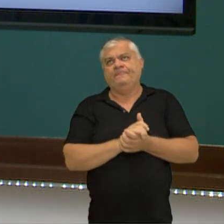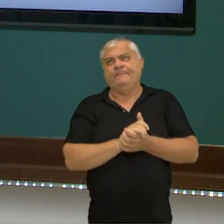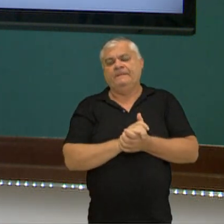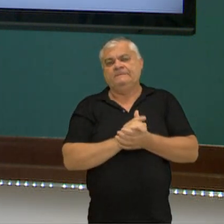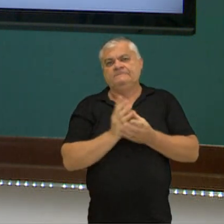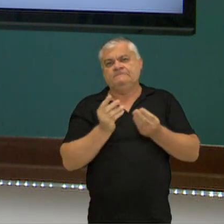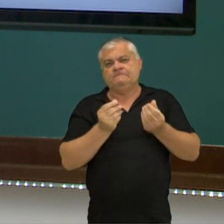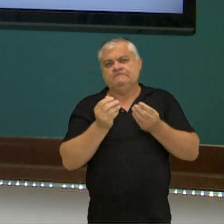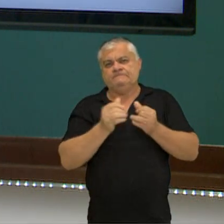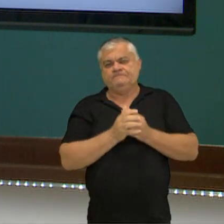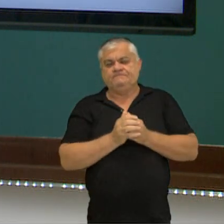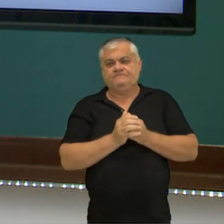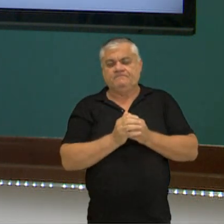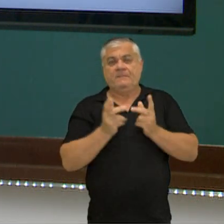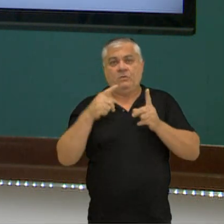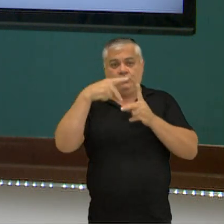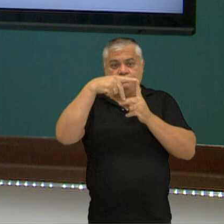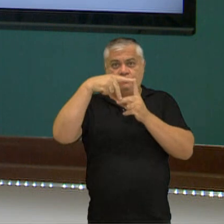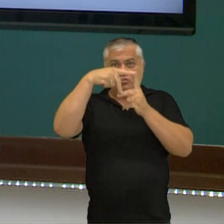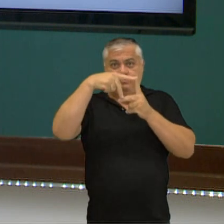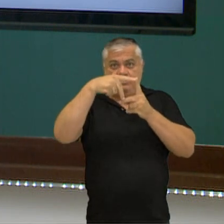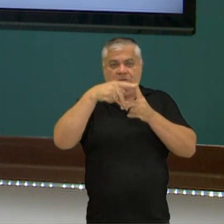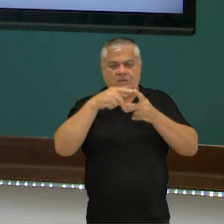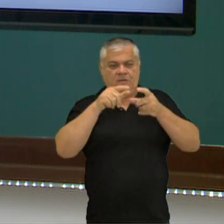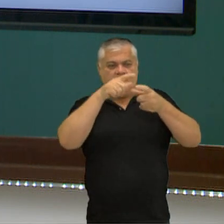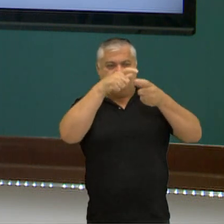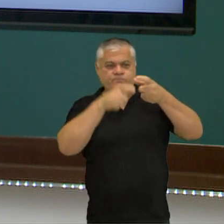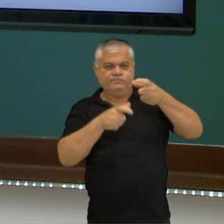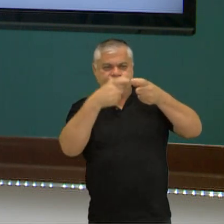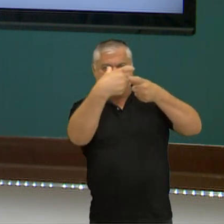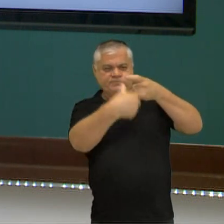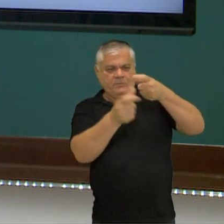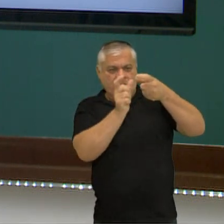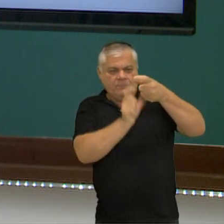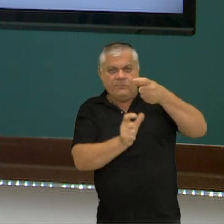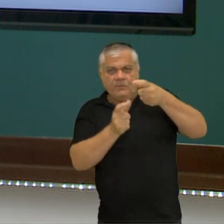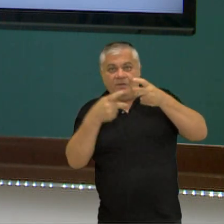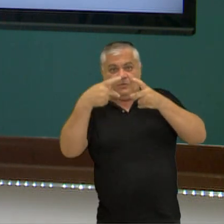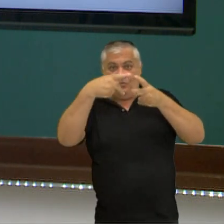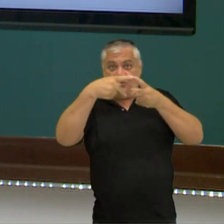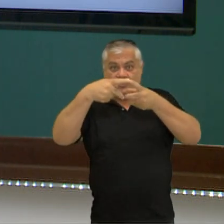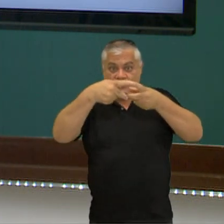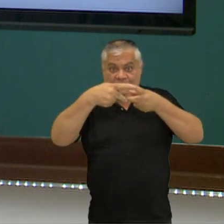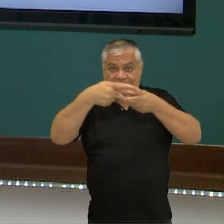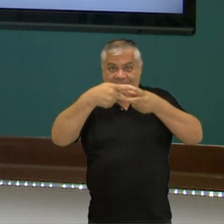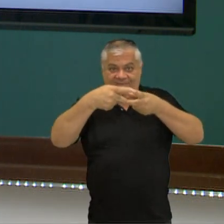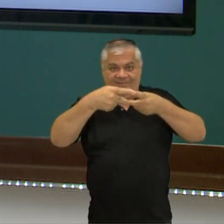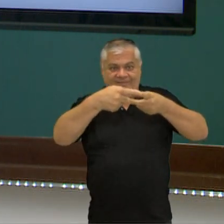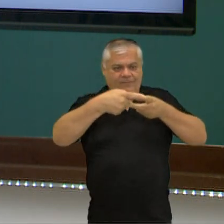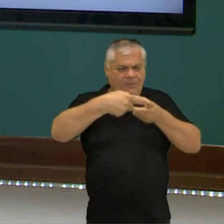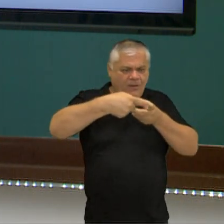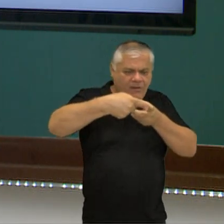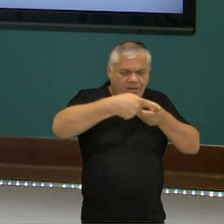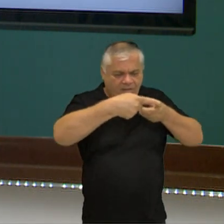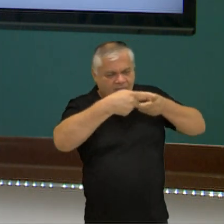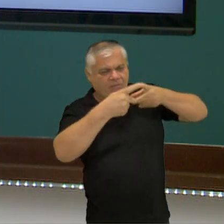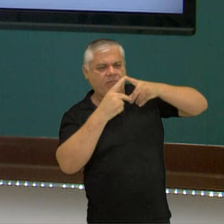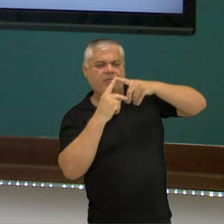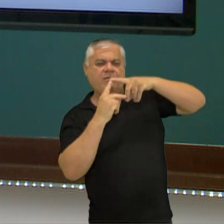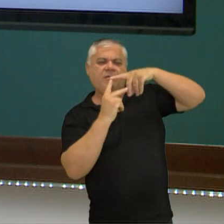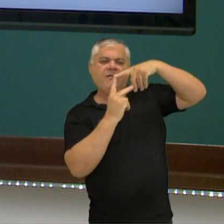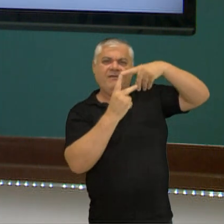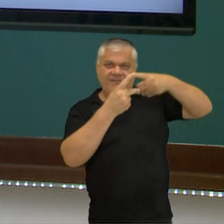um cubo, cada uma das faces dele pertence a um plano, tá? Então, essa é a característica de